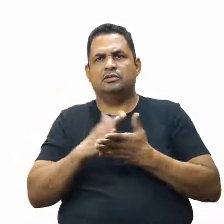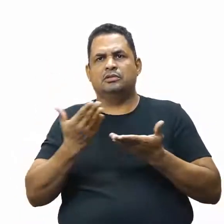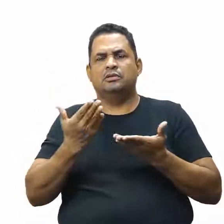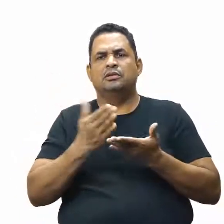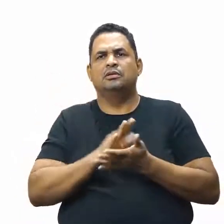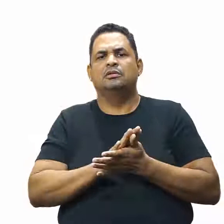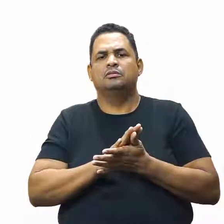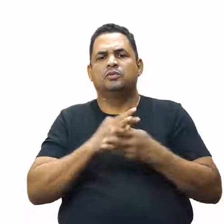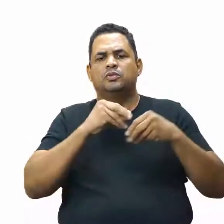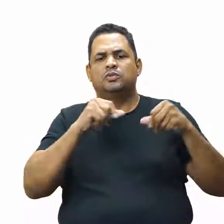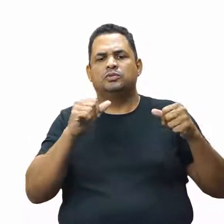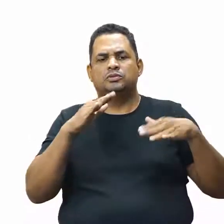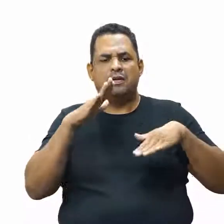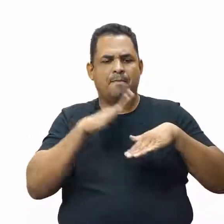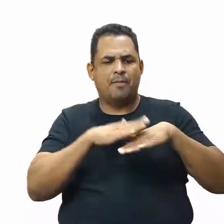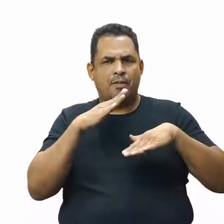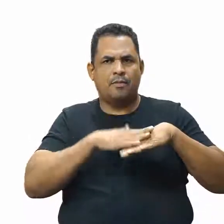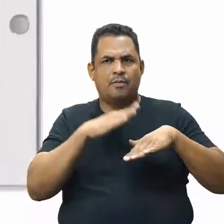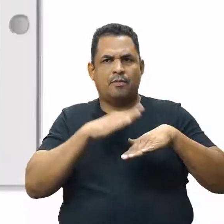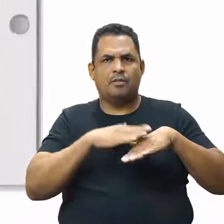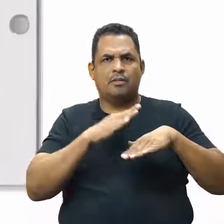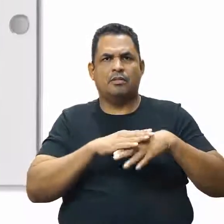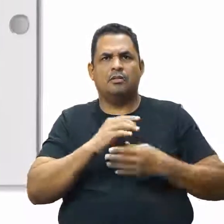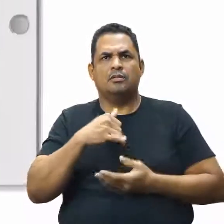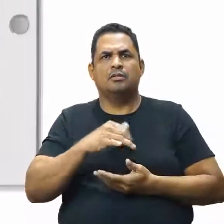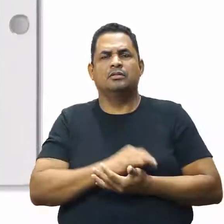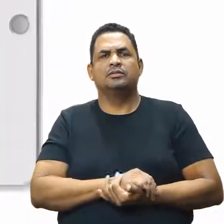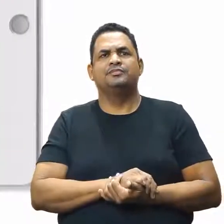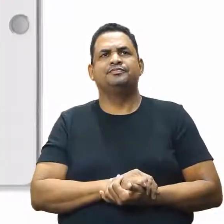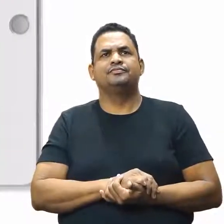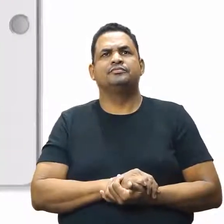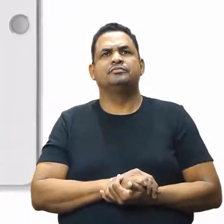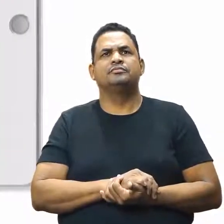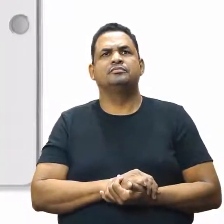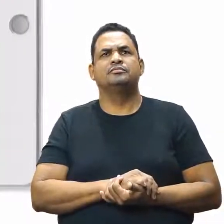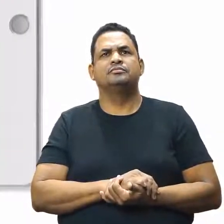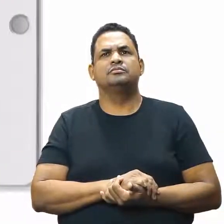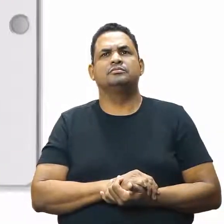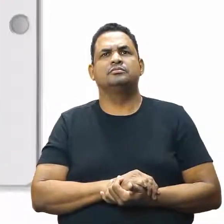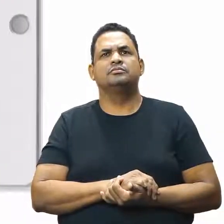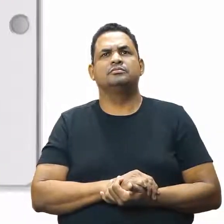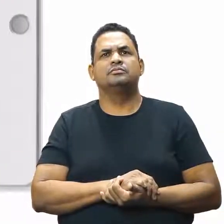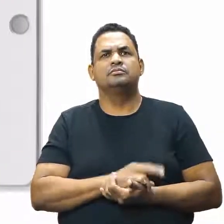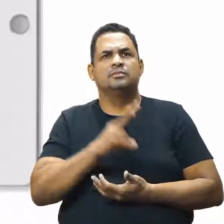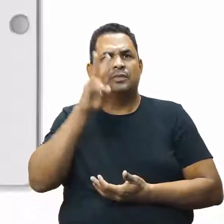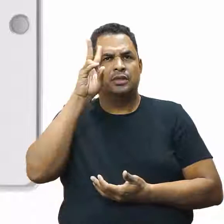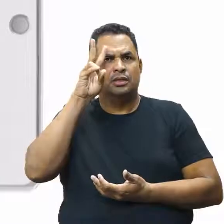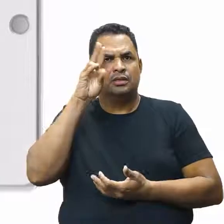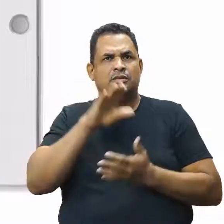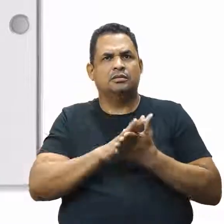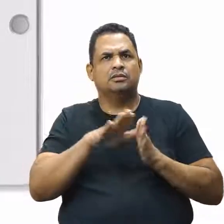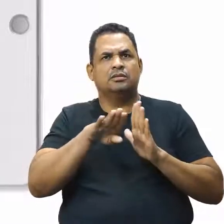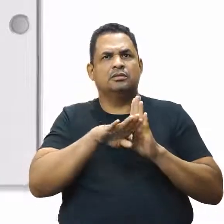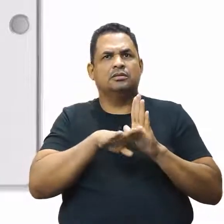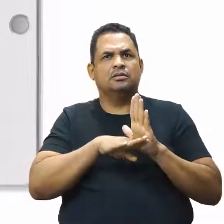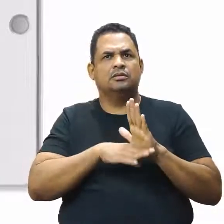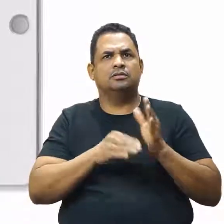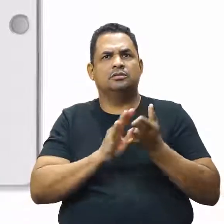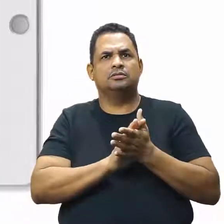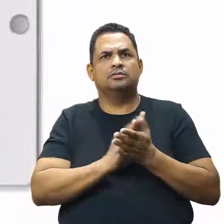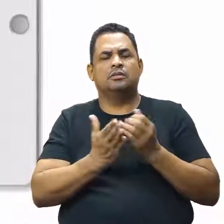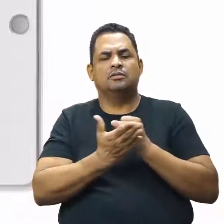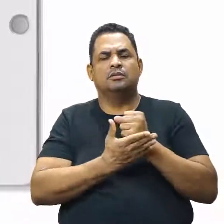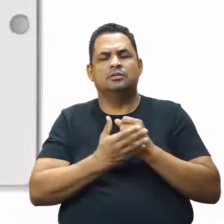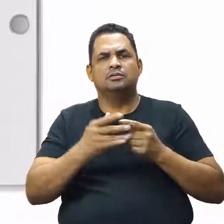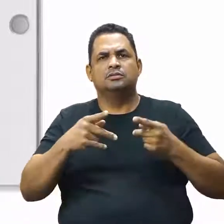fique compacto. Ok, prof. E agora, vamos rever a classificação com base no